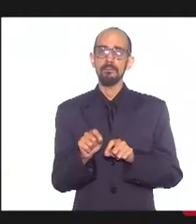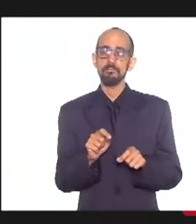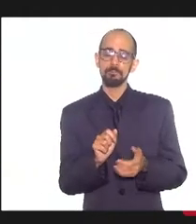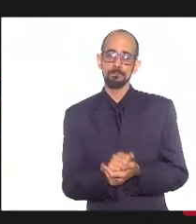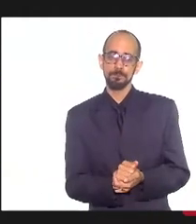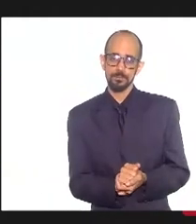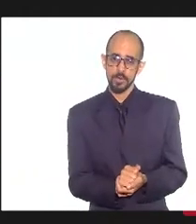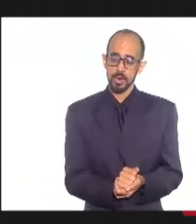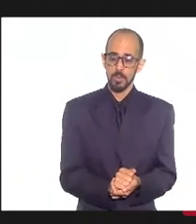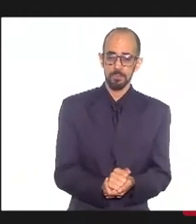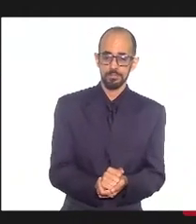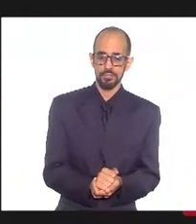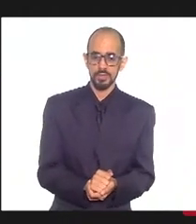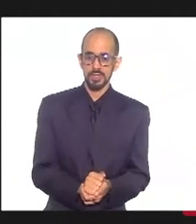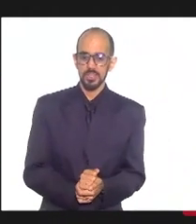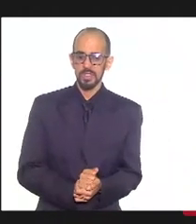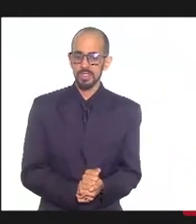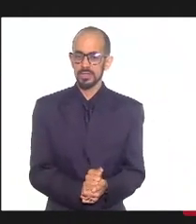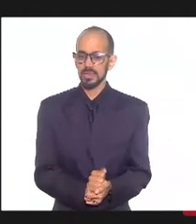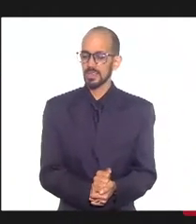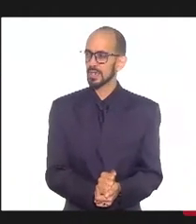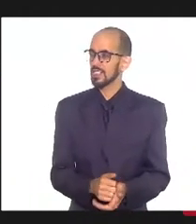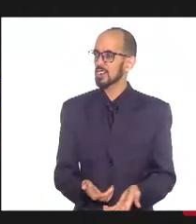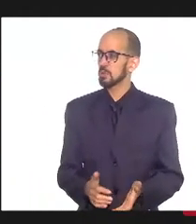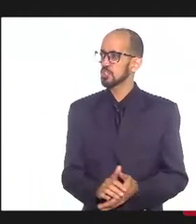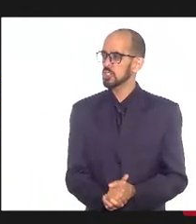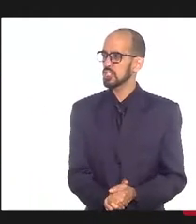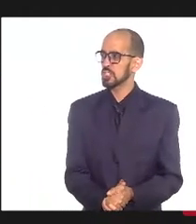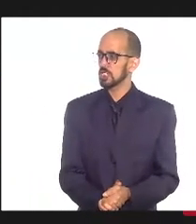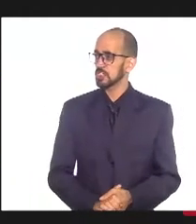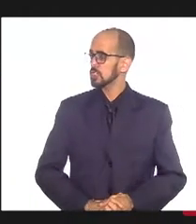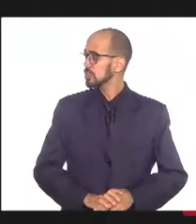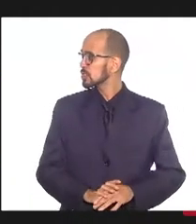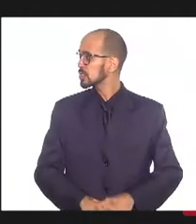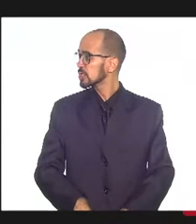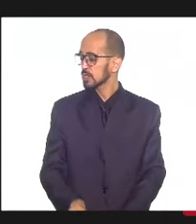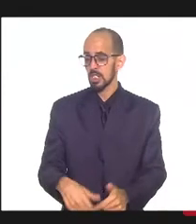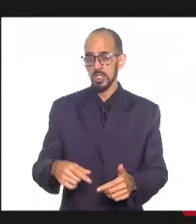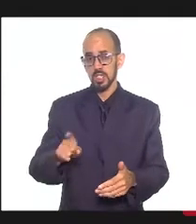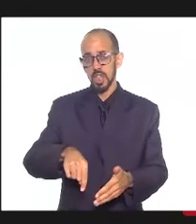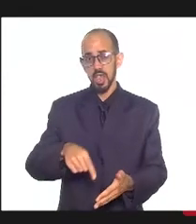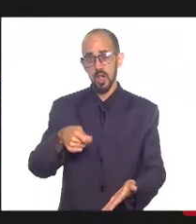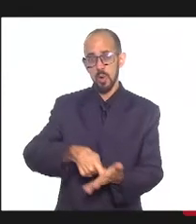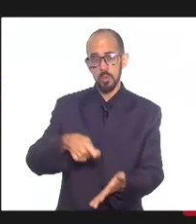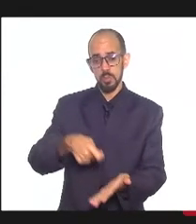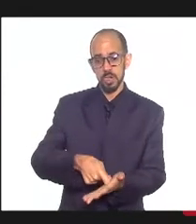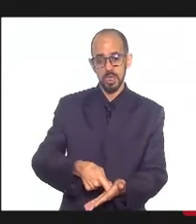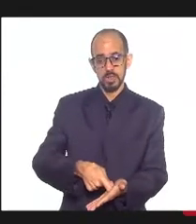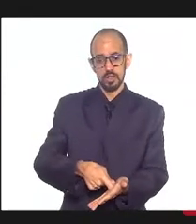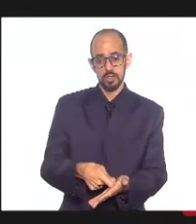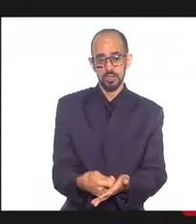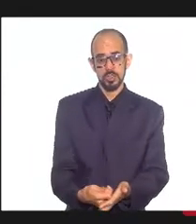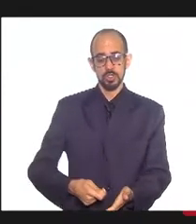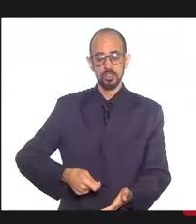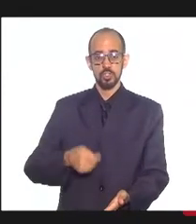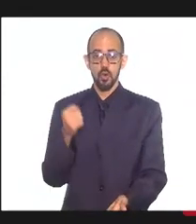um jabuti onde se obriga a compulsoriedade de comprar cerca de 6 mil